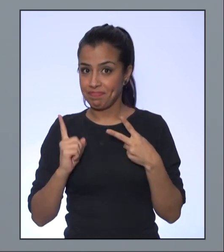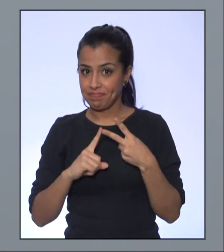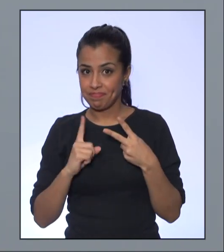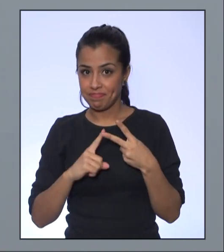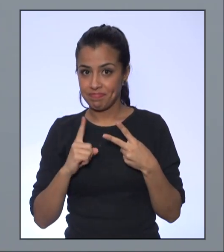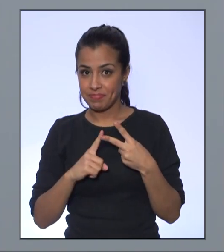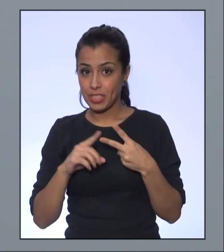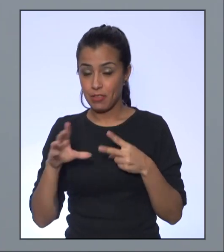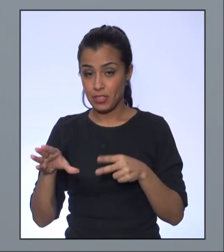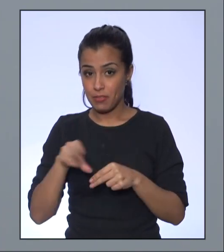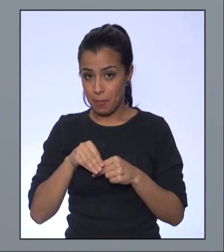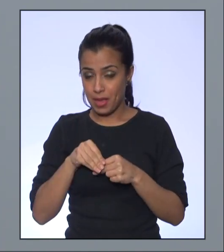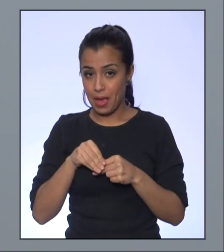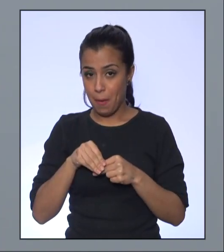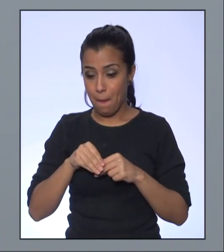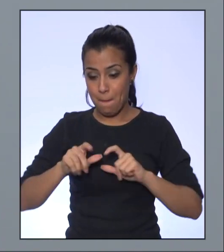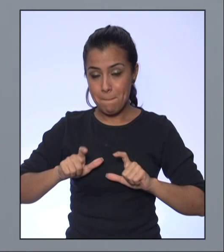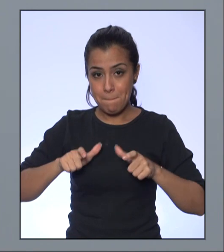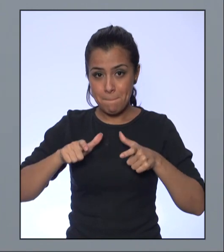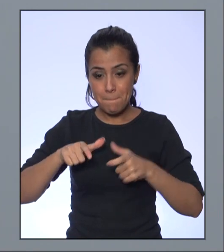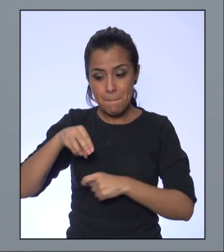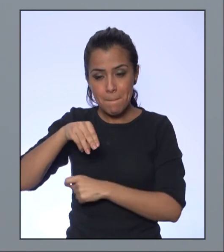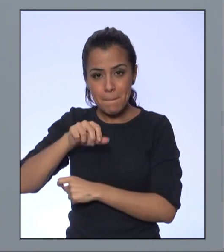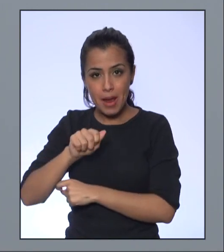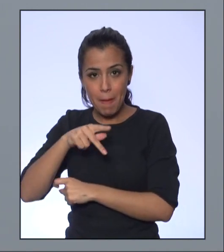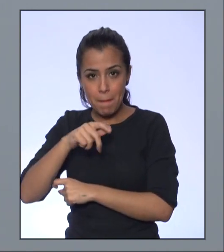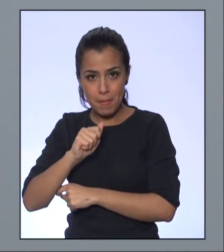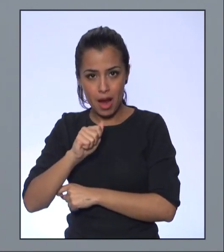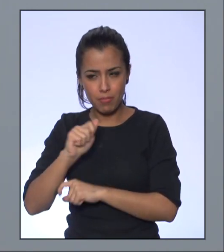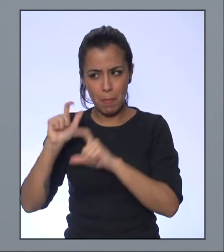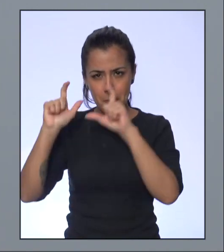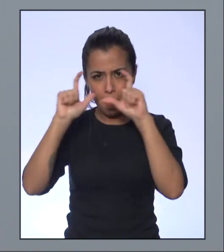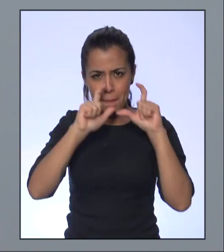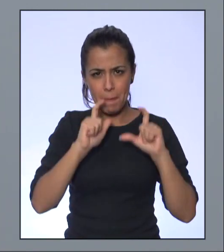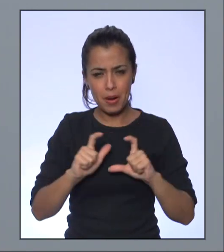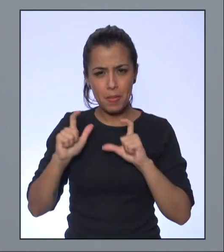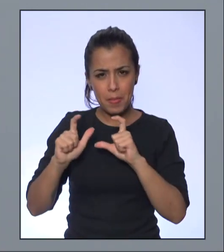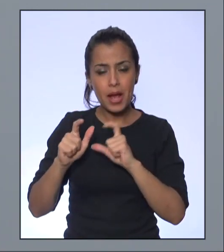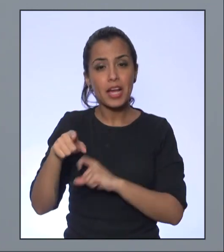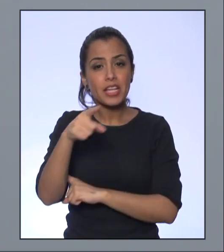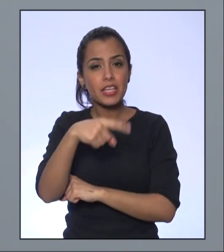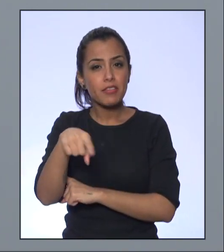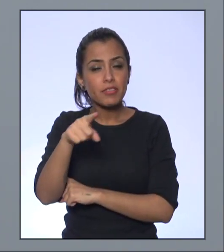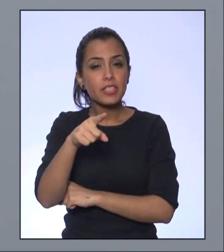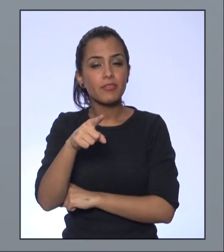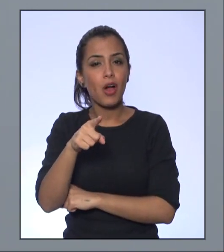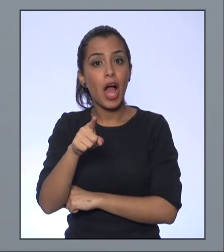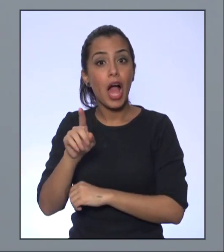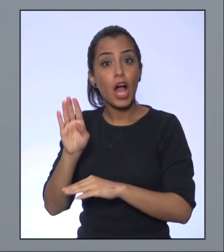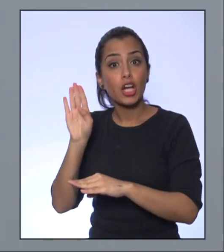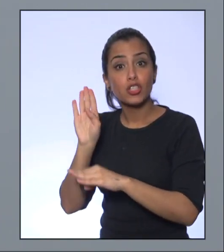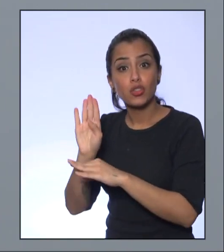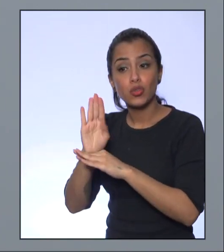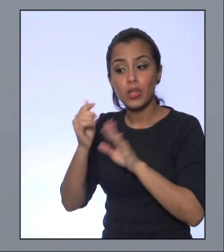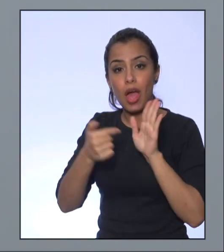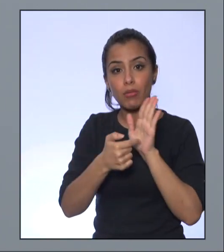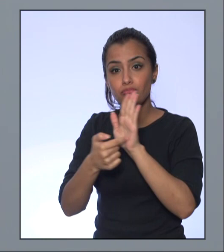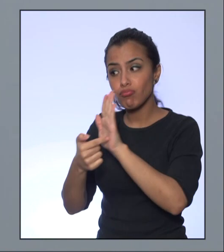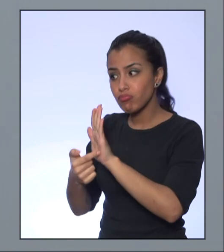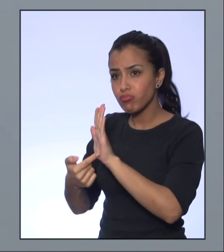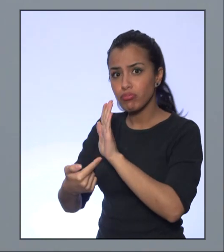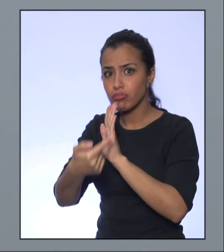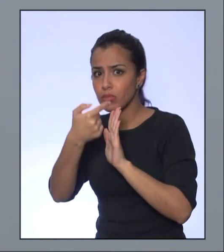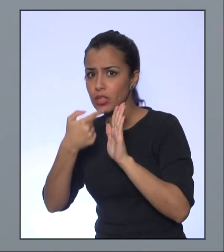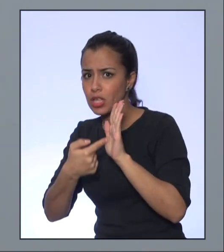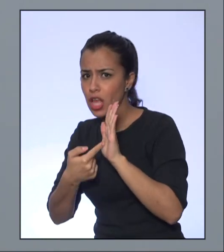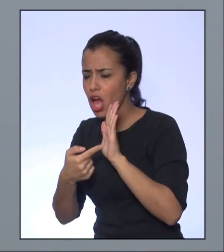para a reunião e vão ajudá-los a relembrar como é que a gente faz uma leitura de mapa. Vocês